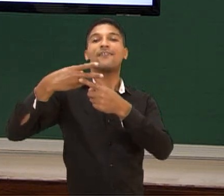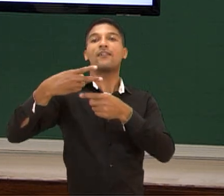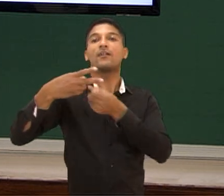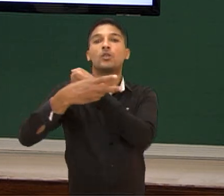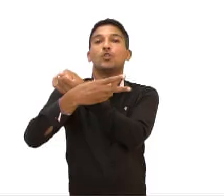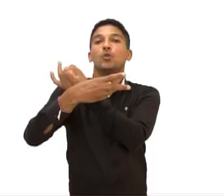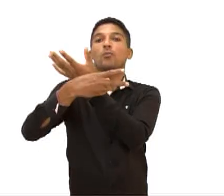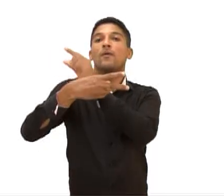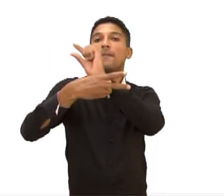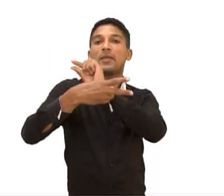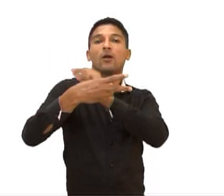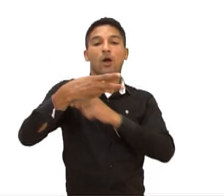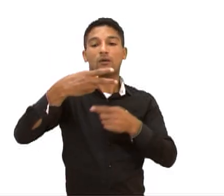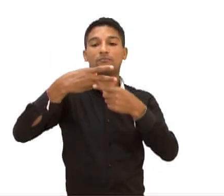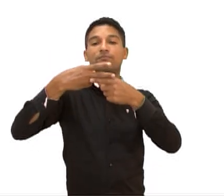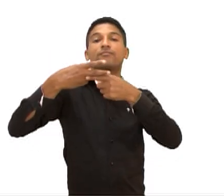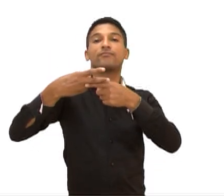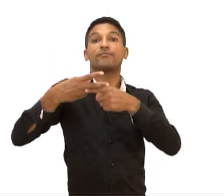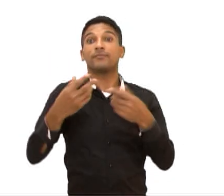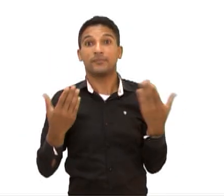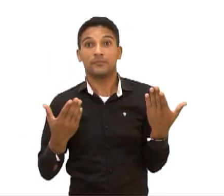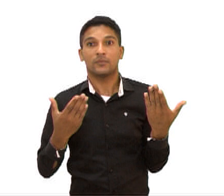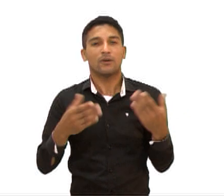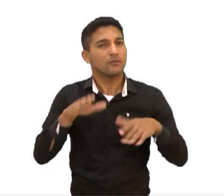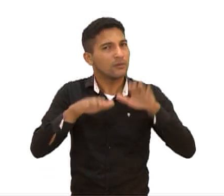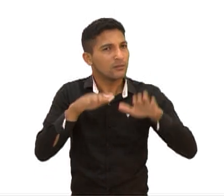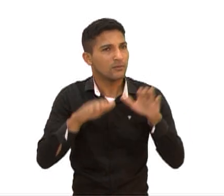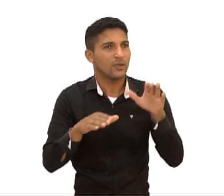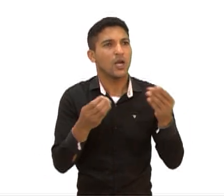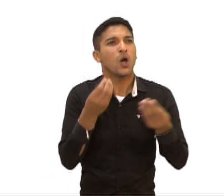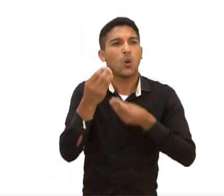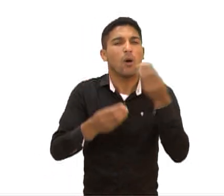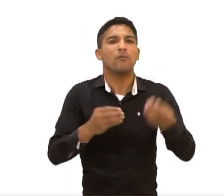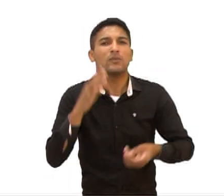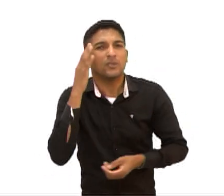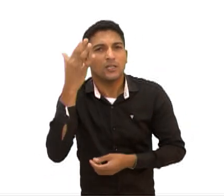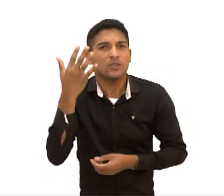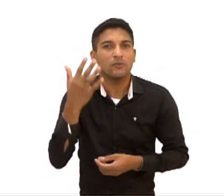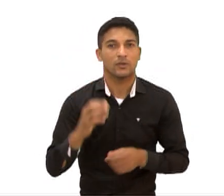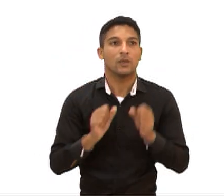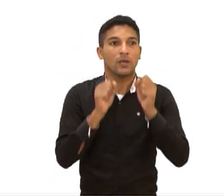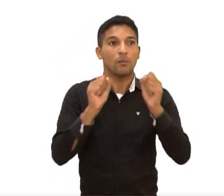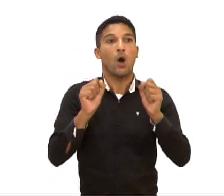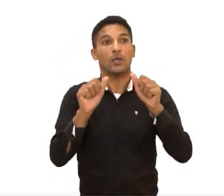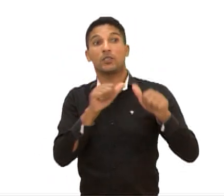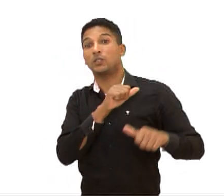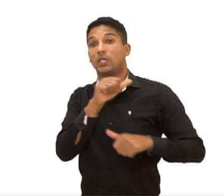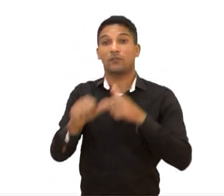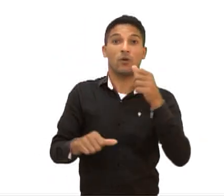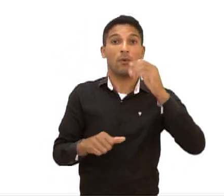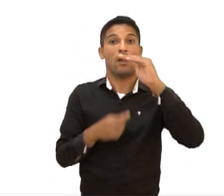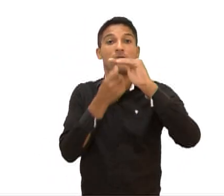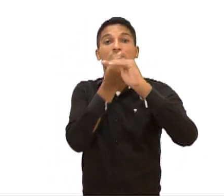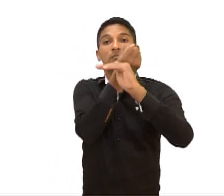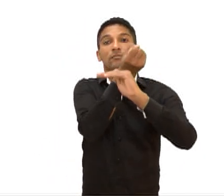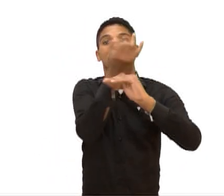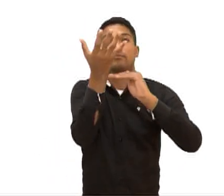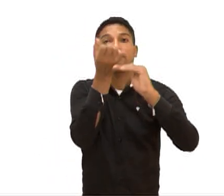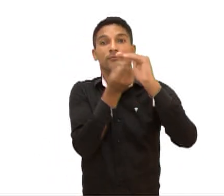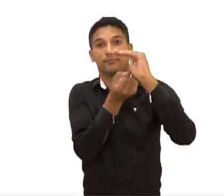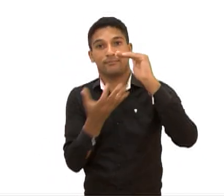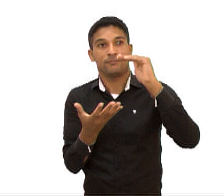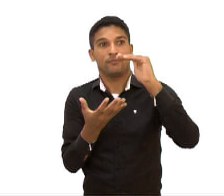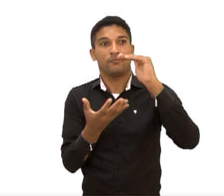milésimos. Tem várias maneiras de eu analisar isso aqui. Pode ser uma transformação em fração, como a professora colocou no slide para vocês,